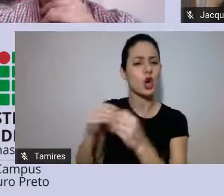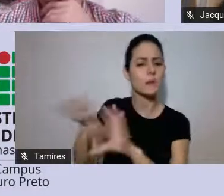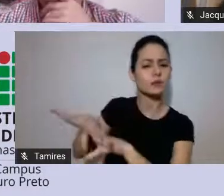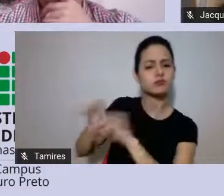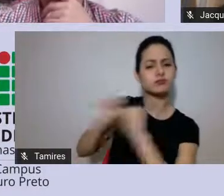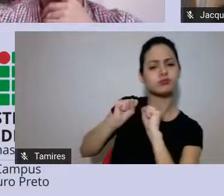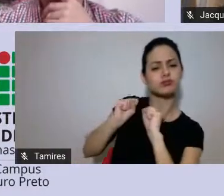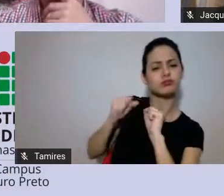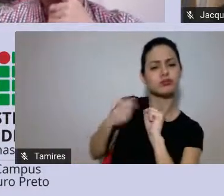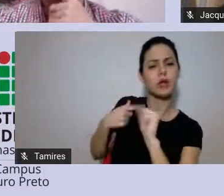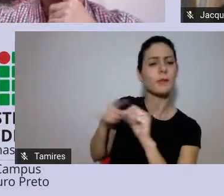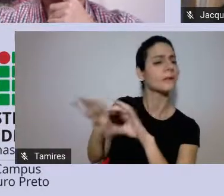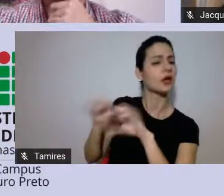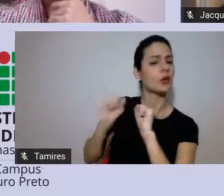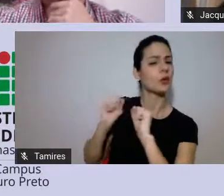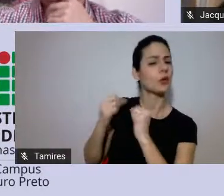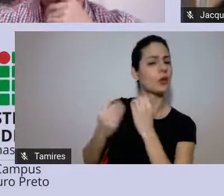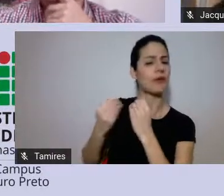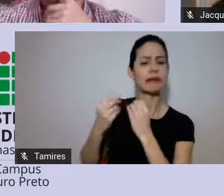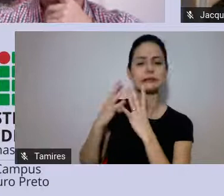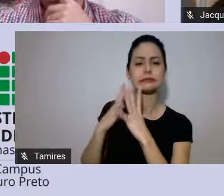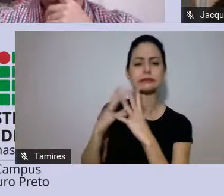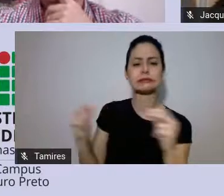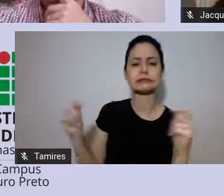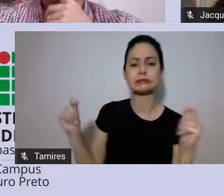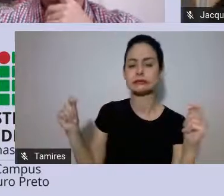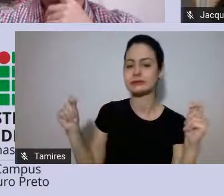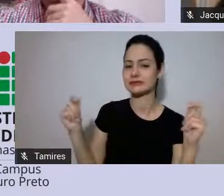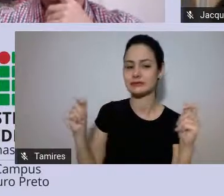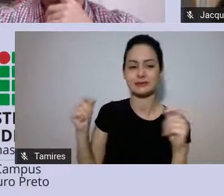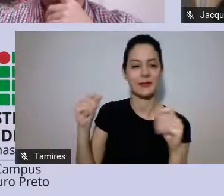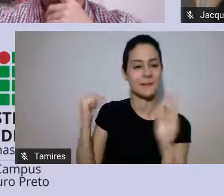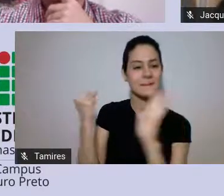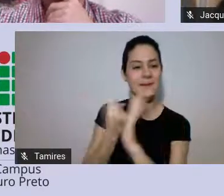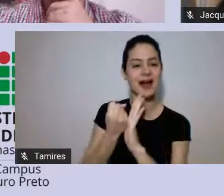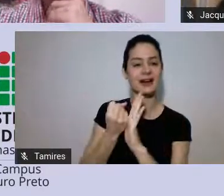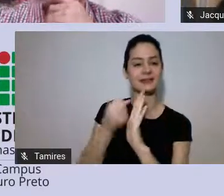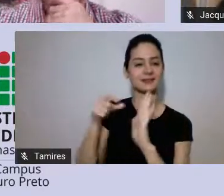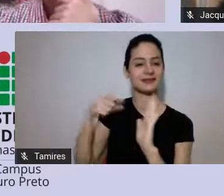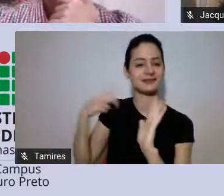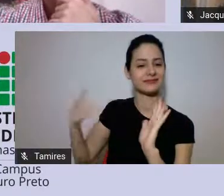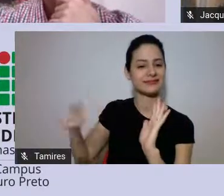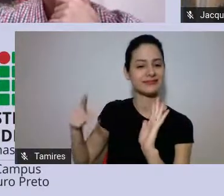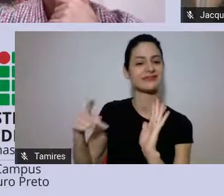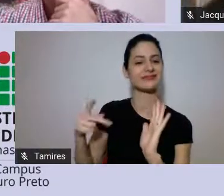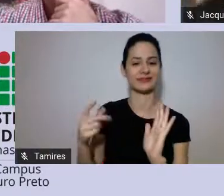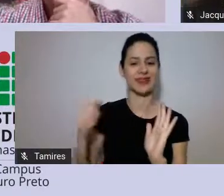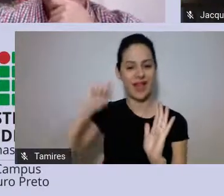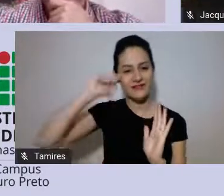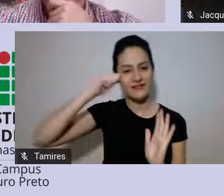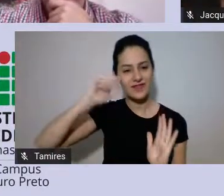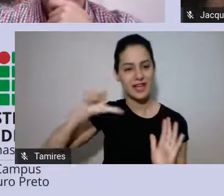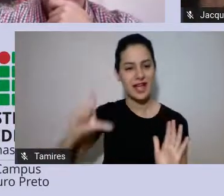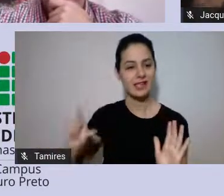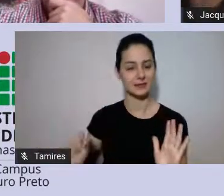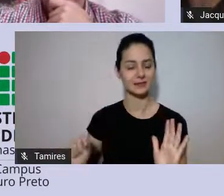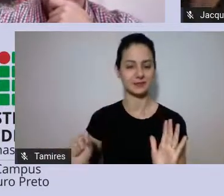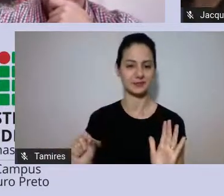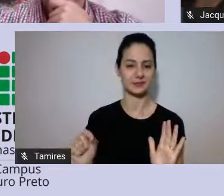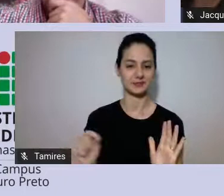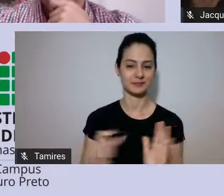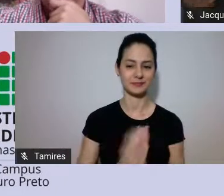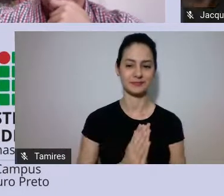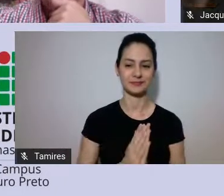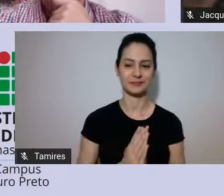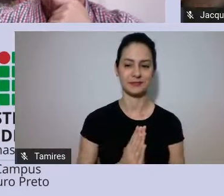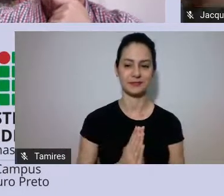nos indica? Então, há um grande apagamento, né, nessa ideia de uma matriz africana.